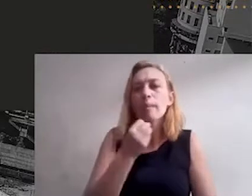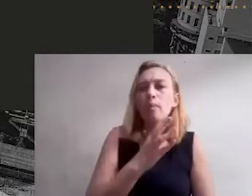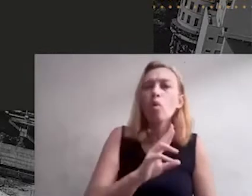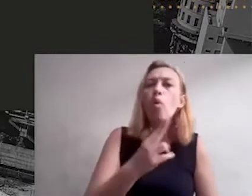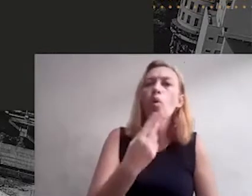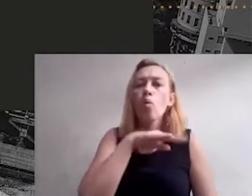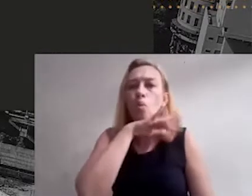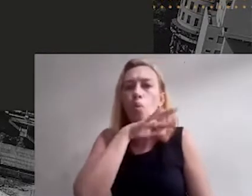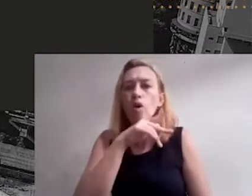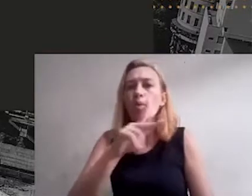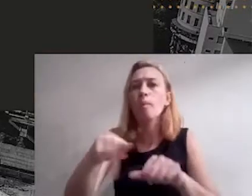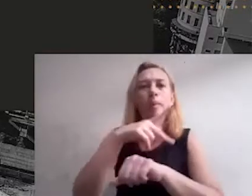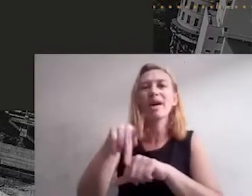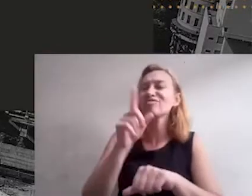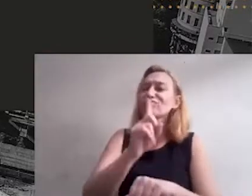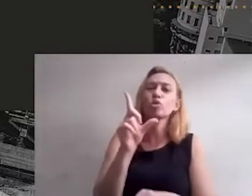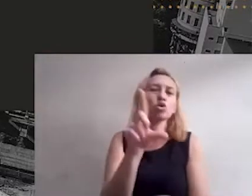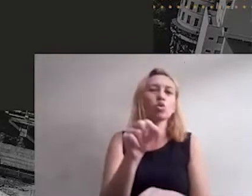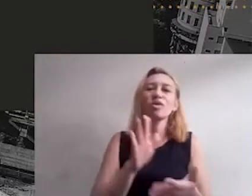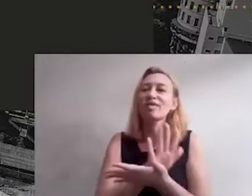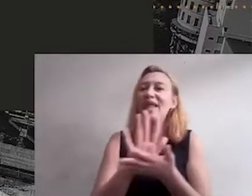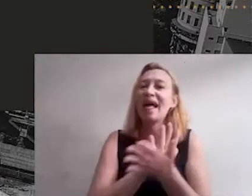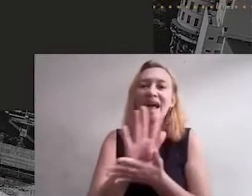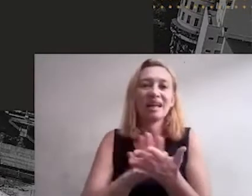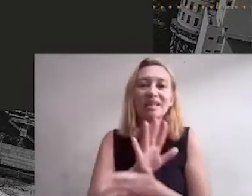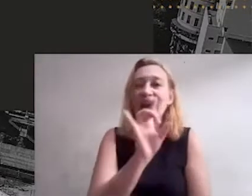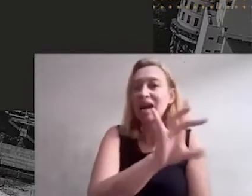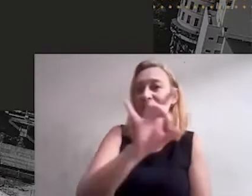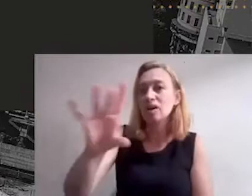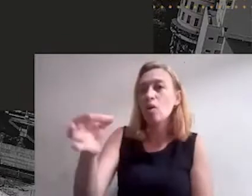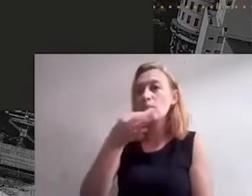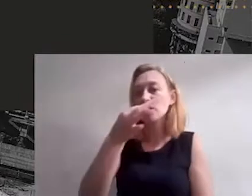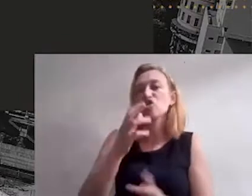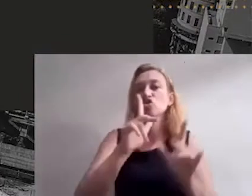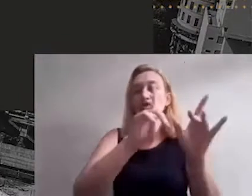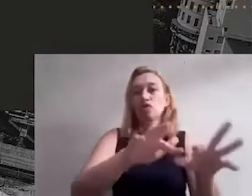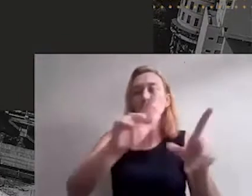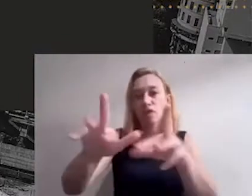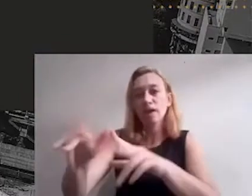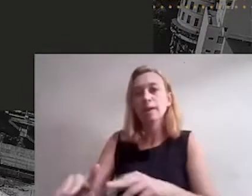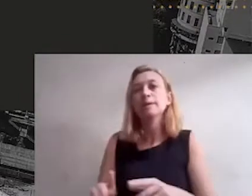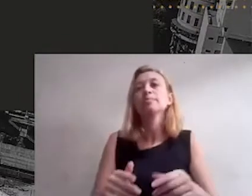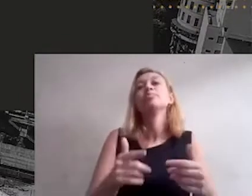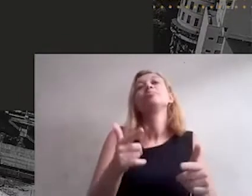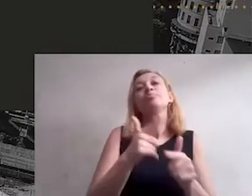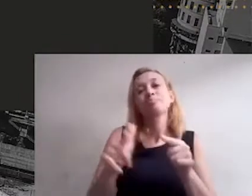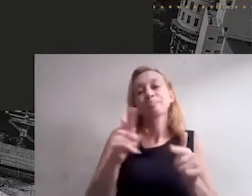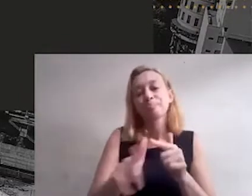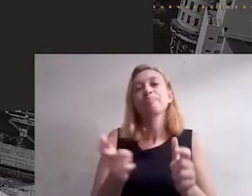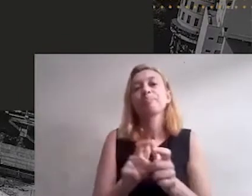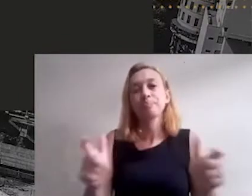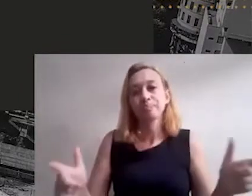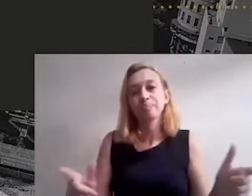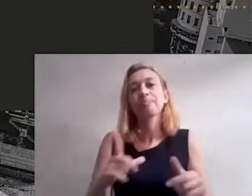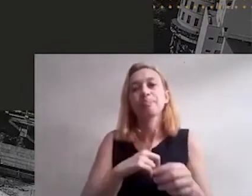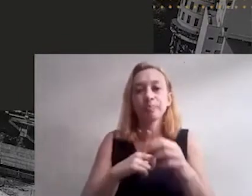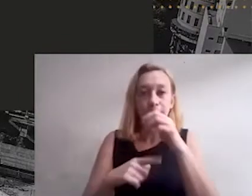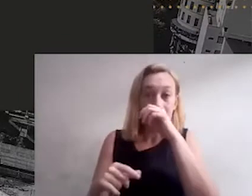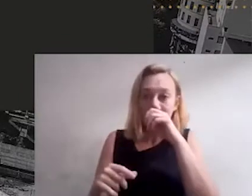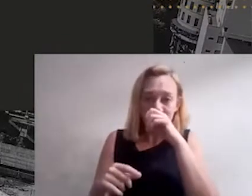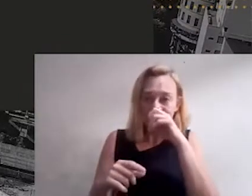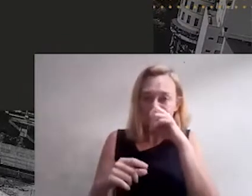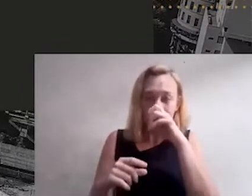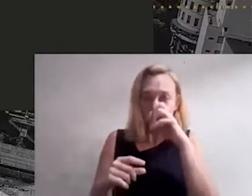isso. Obviamente, cada um de nós tem a sua opinião. Mas eu acho que esse é um grande problema. Então, a gente fica muito